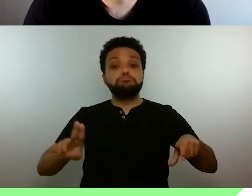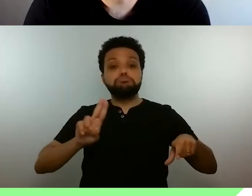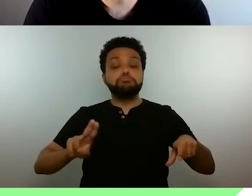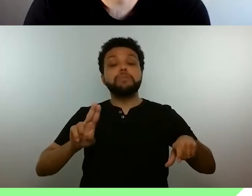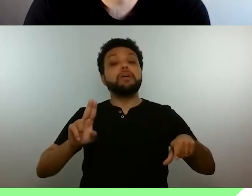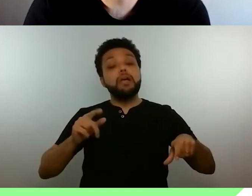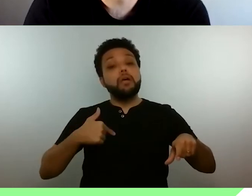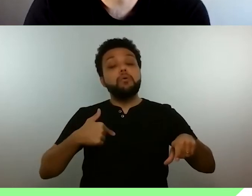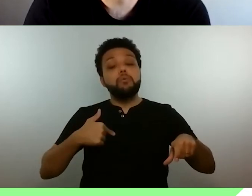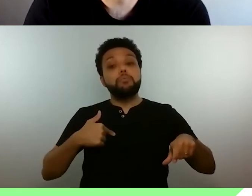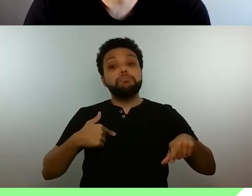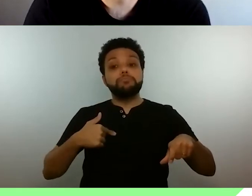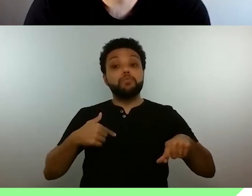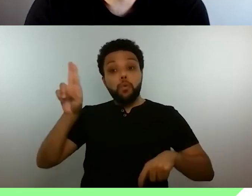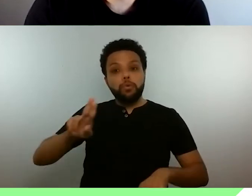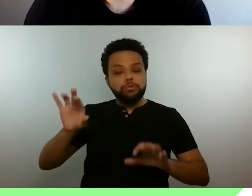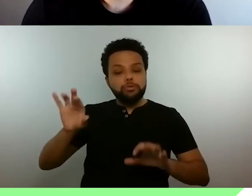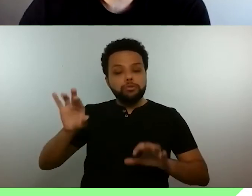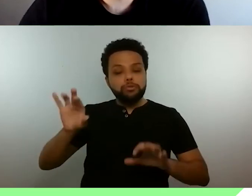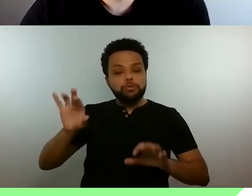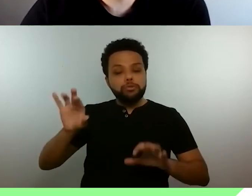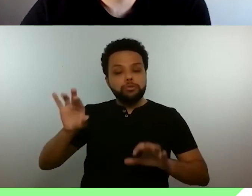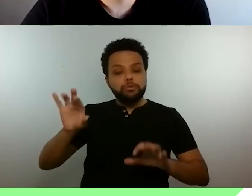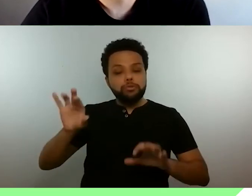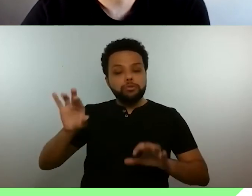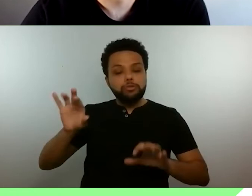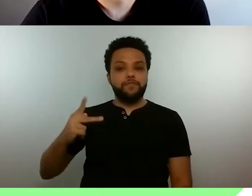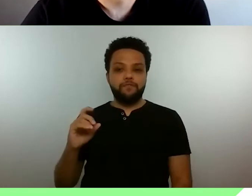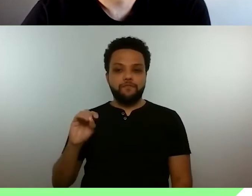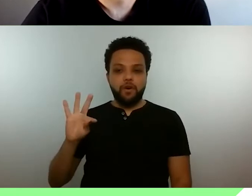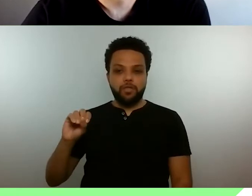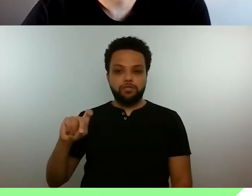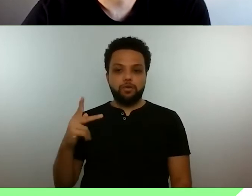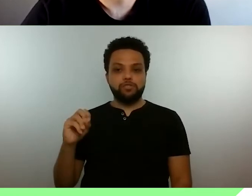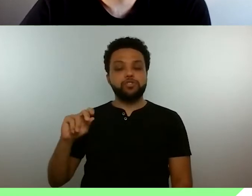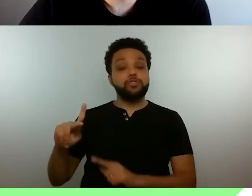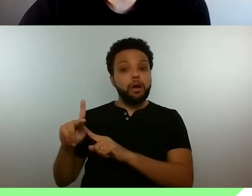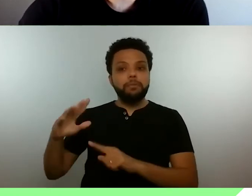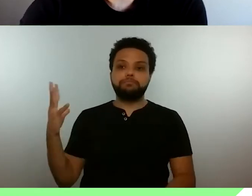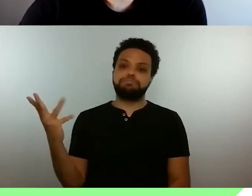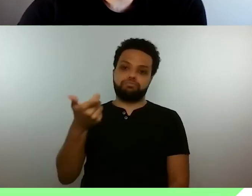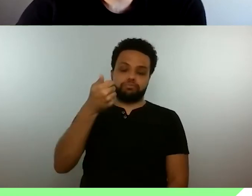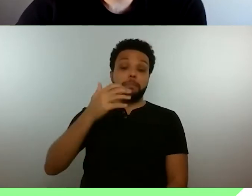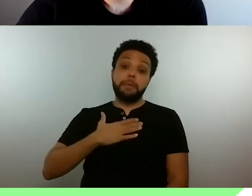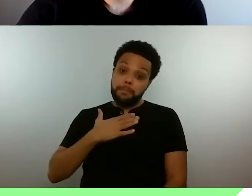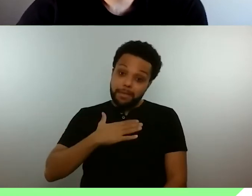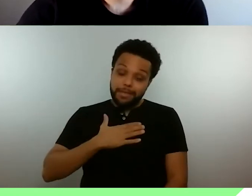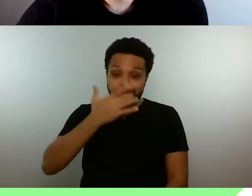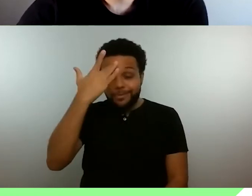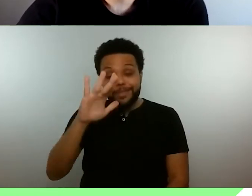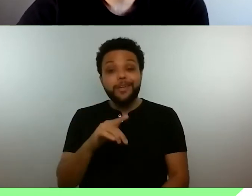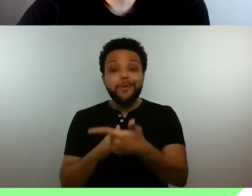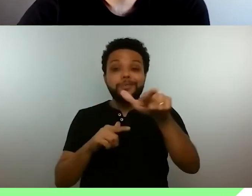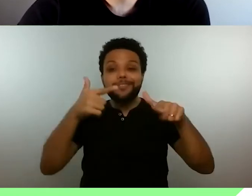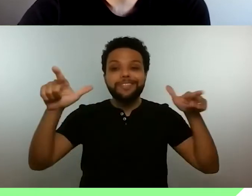Photoshop, porque é uma ferramenta incrível para mim, né? Não sei para todas as pessoas,